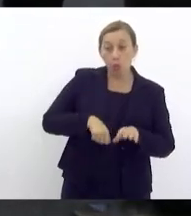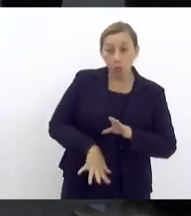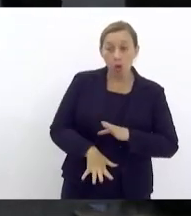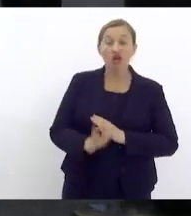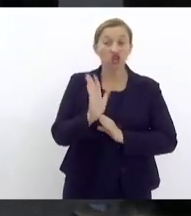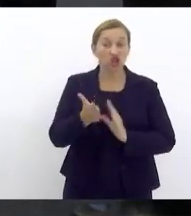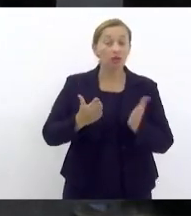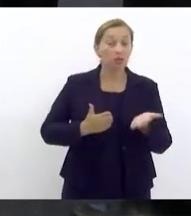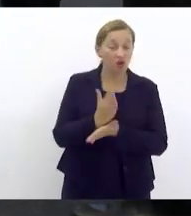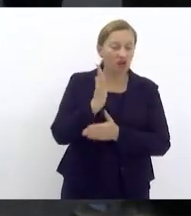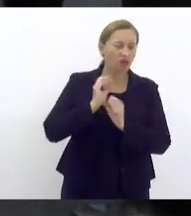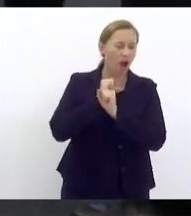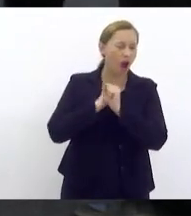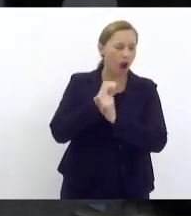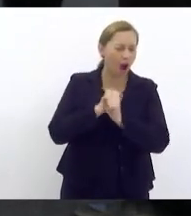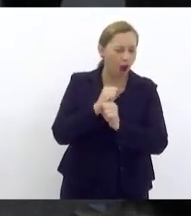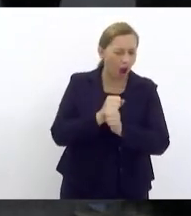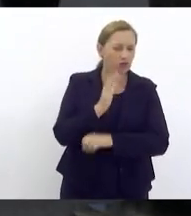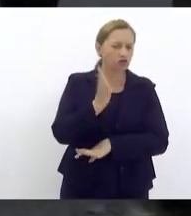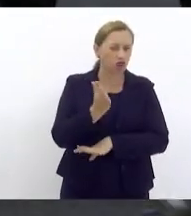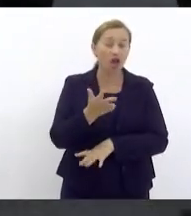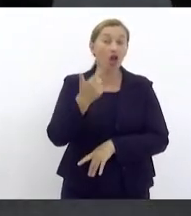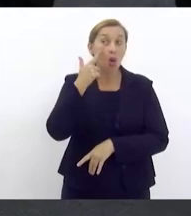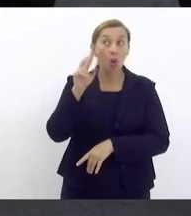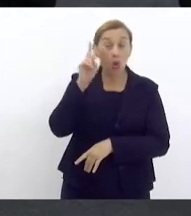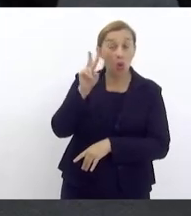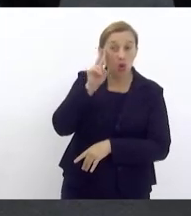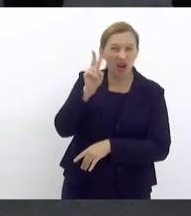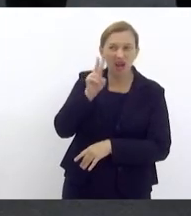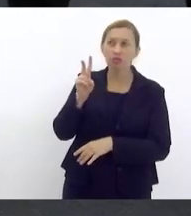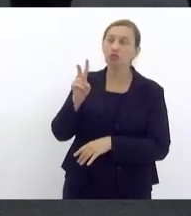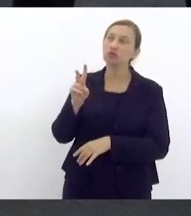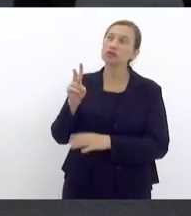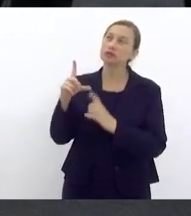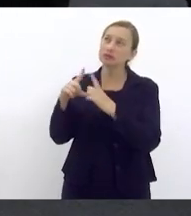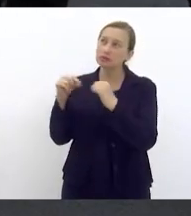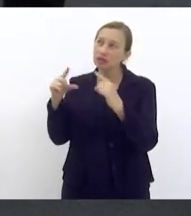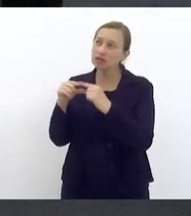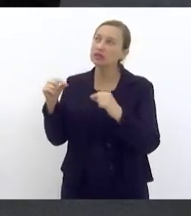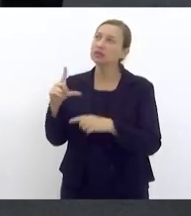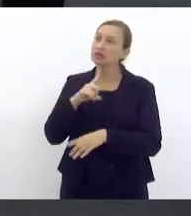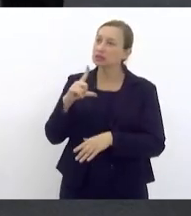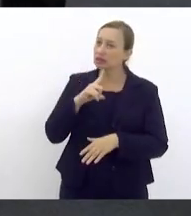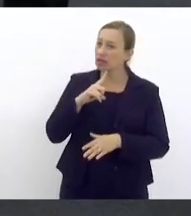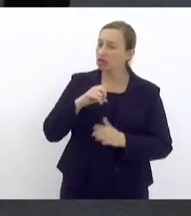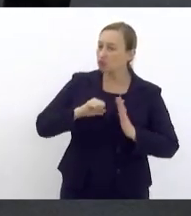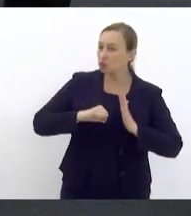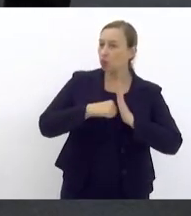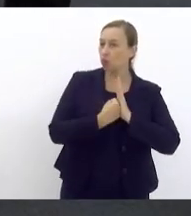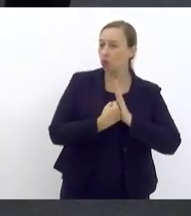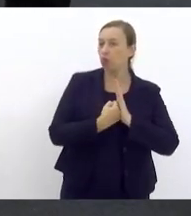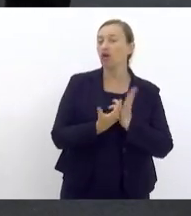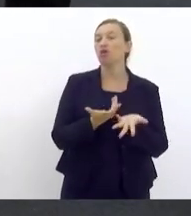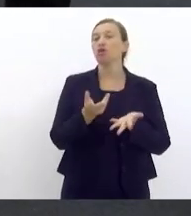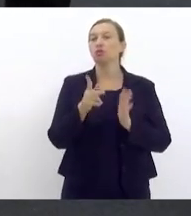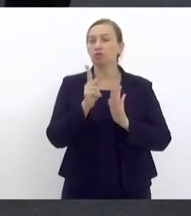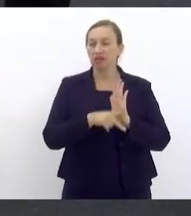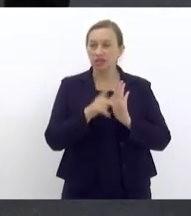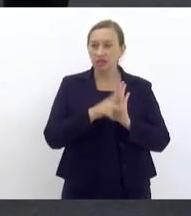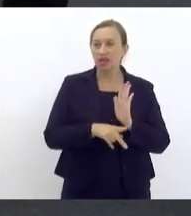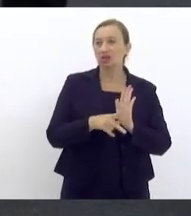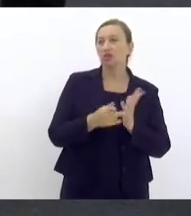aprovada há muito tempo e eu lembro que em Brasília hoje é um vento então Presidente bolsonaro é um projeto dessa